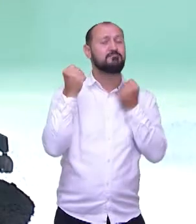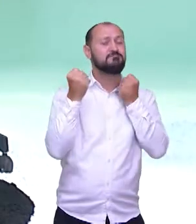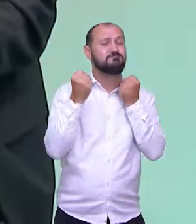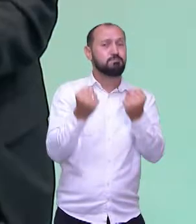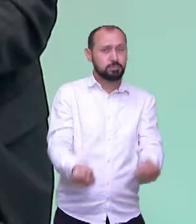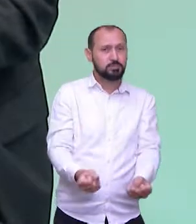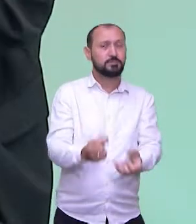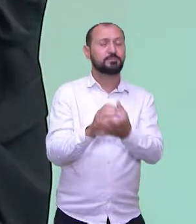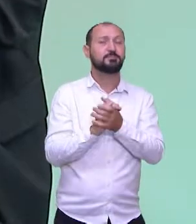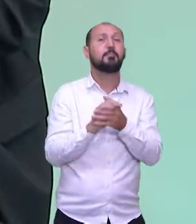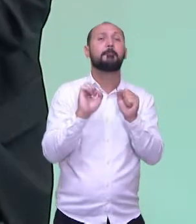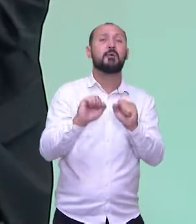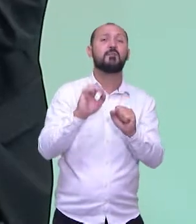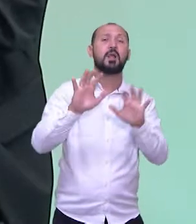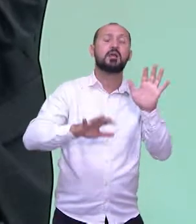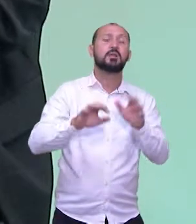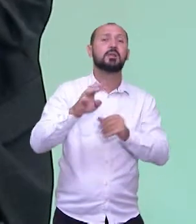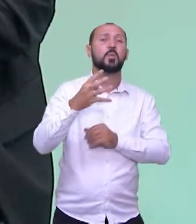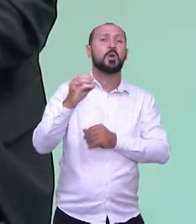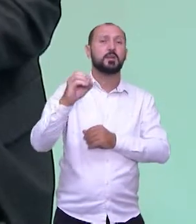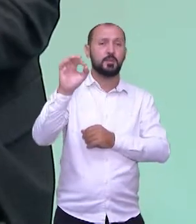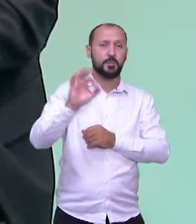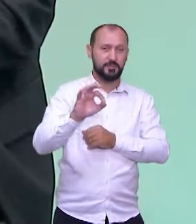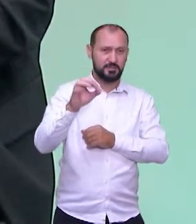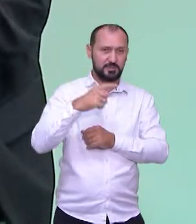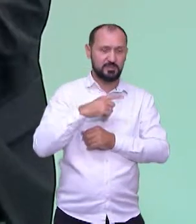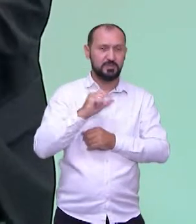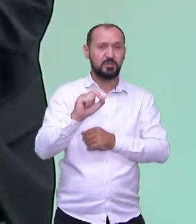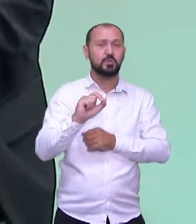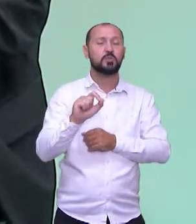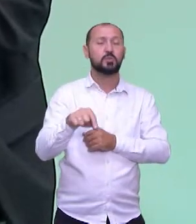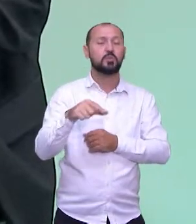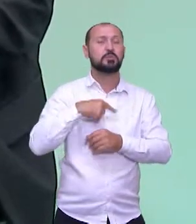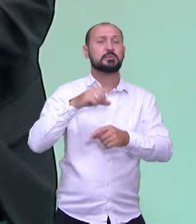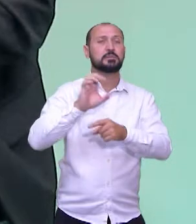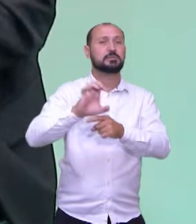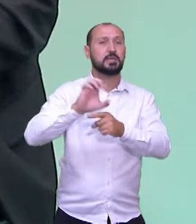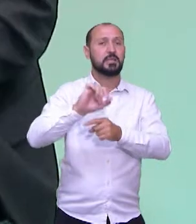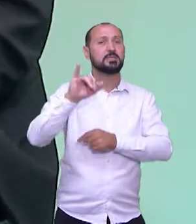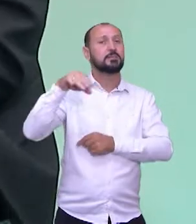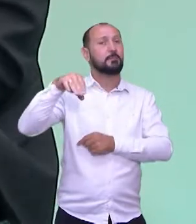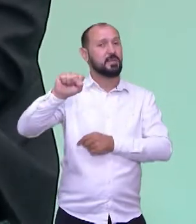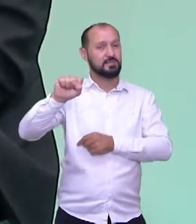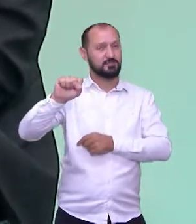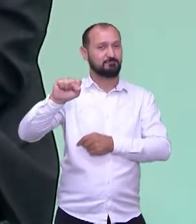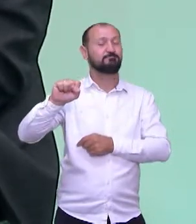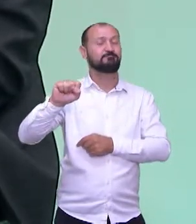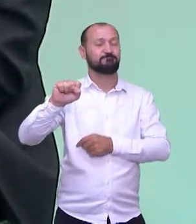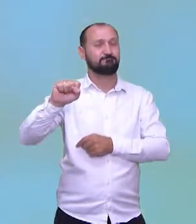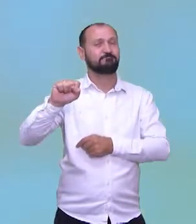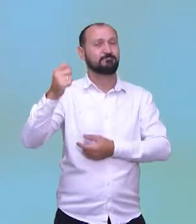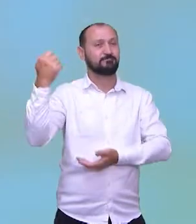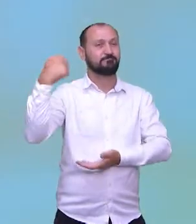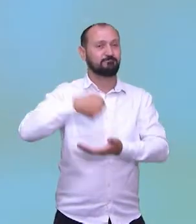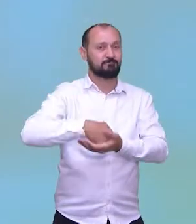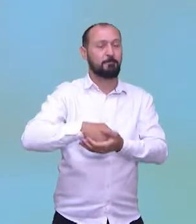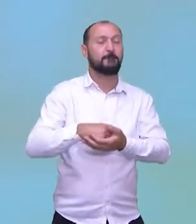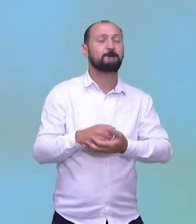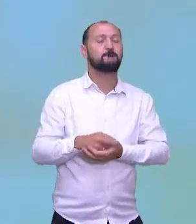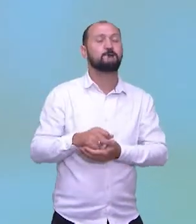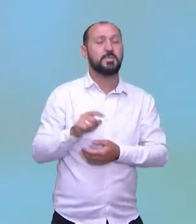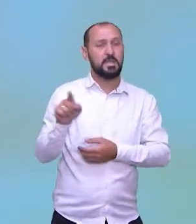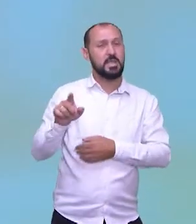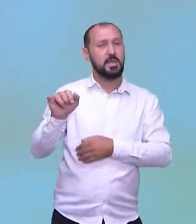maior peso. Então, a gente pode falar que cerca de 40% da nossa receita no Estado vem do ICMS. E